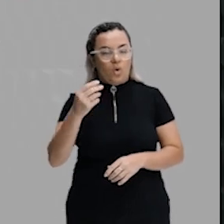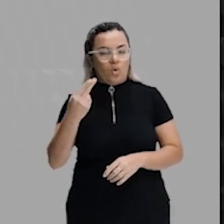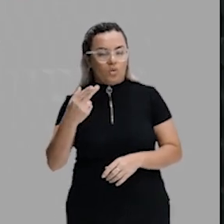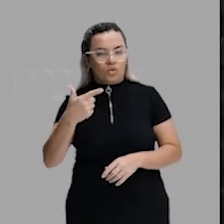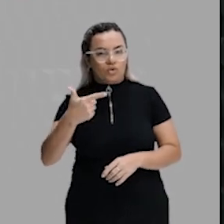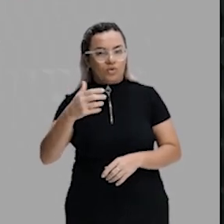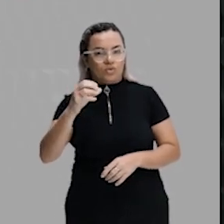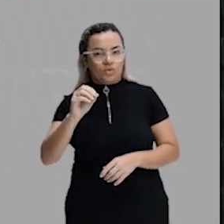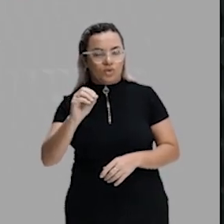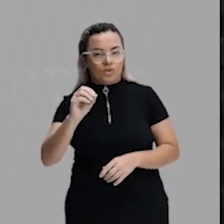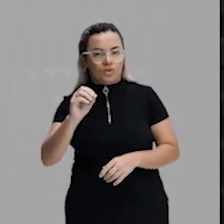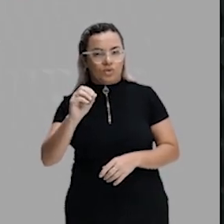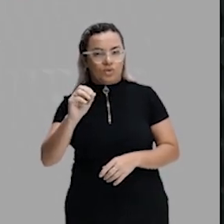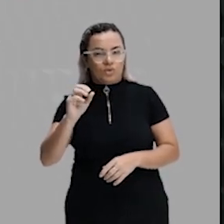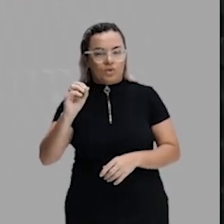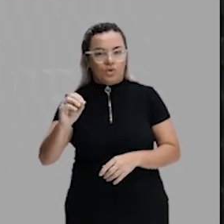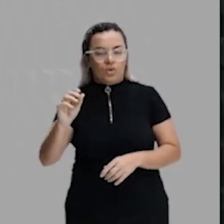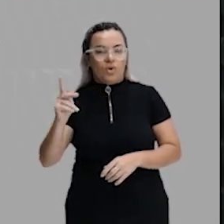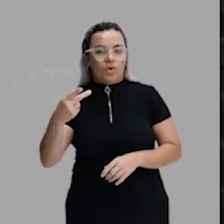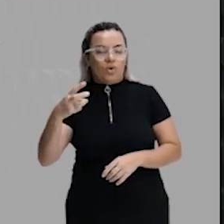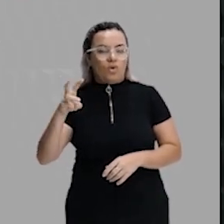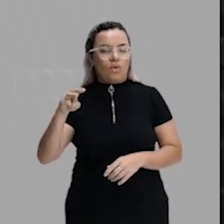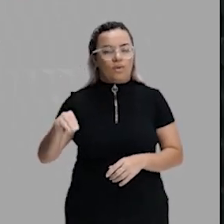Mas no circuito você precisar de